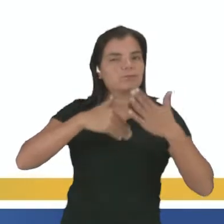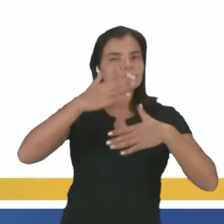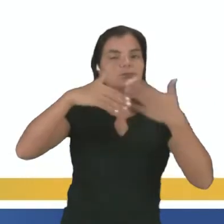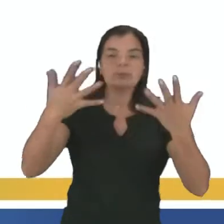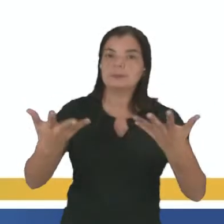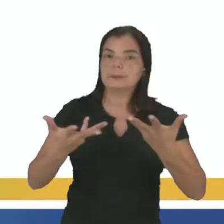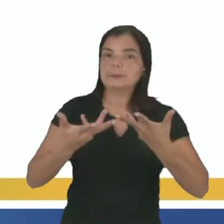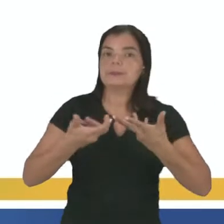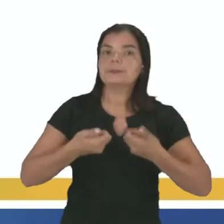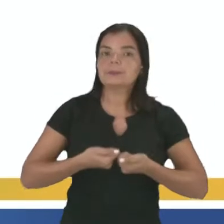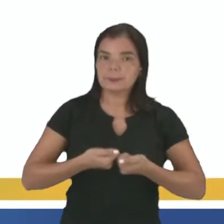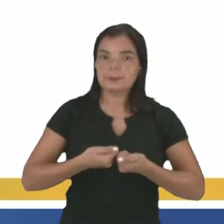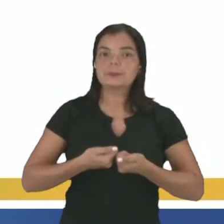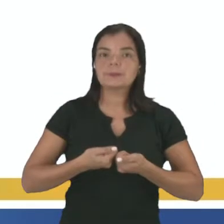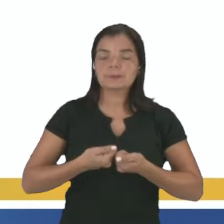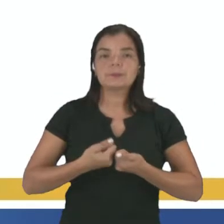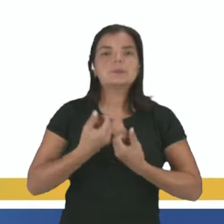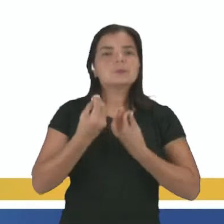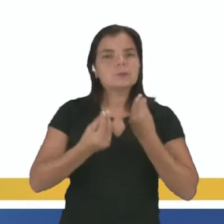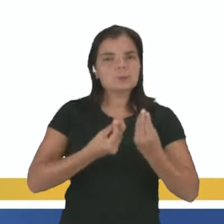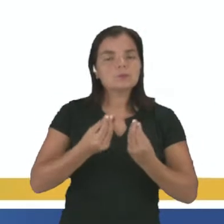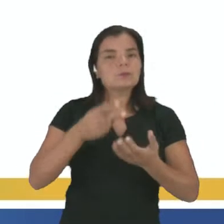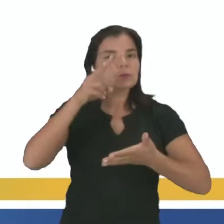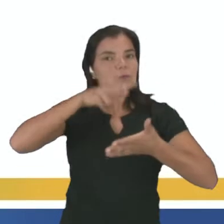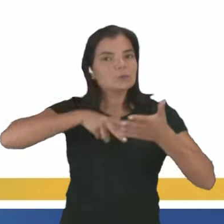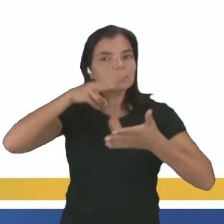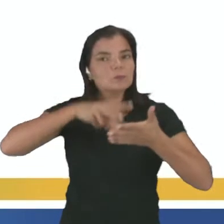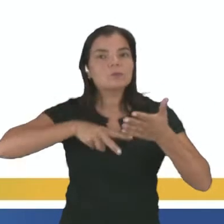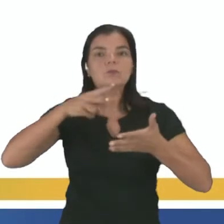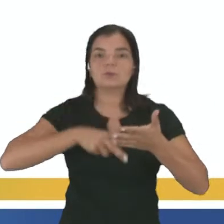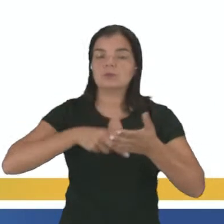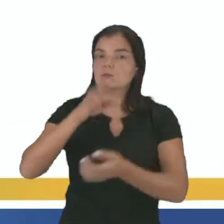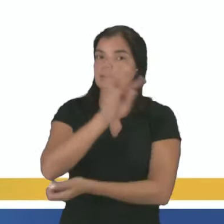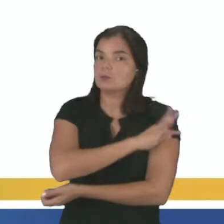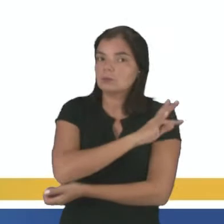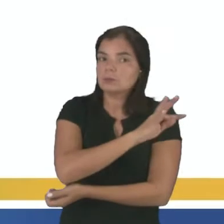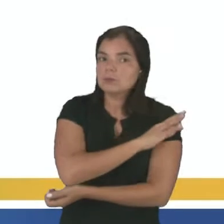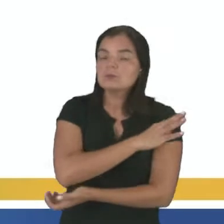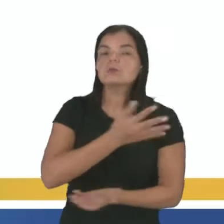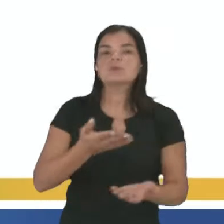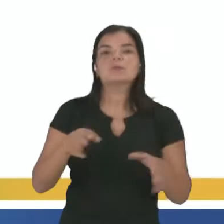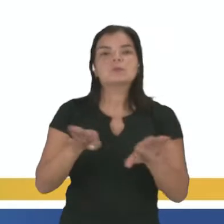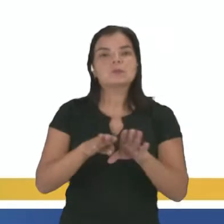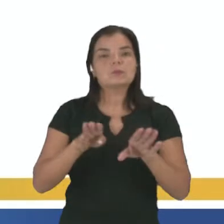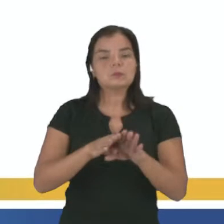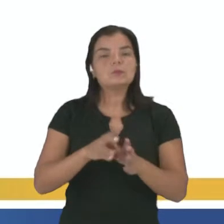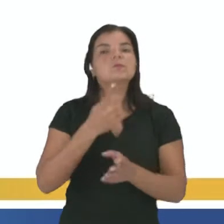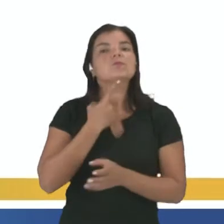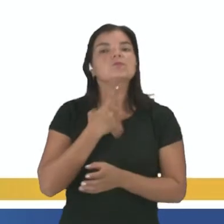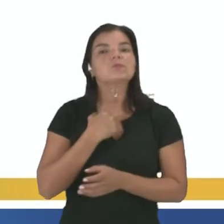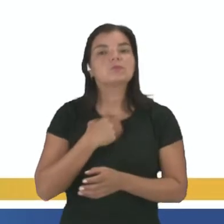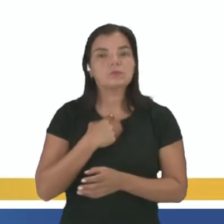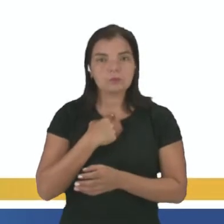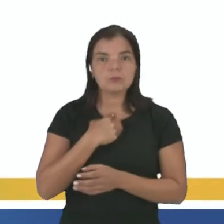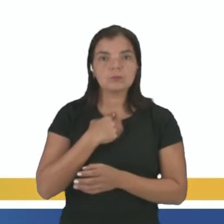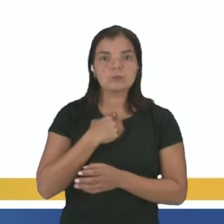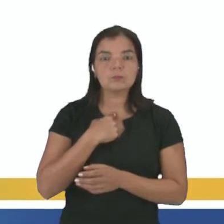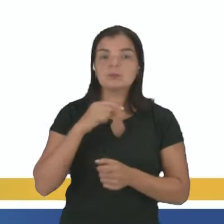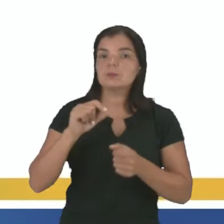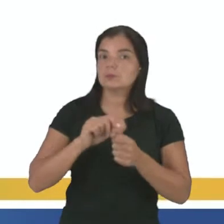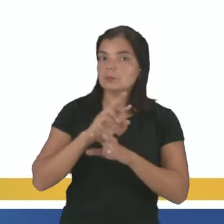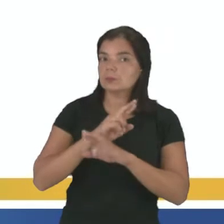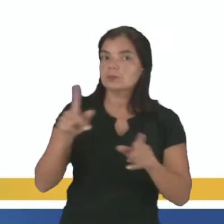essas habilidades com muita leitura, com muita técnica e com a vontade de